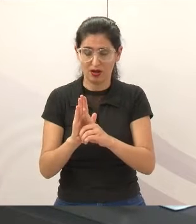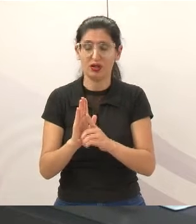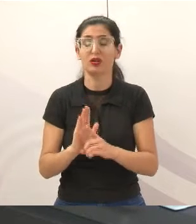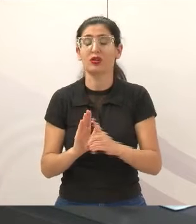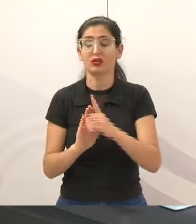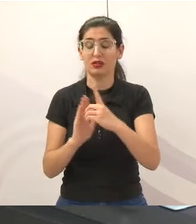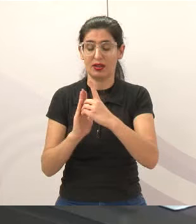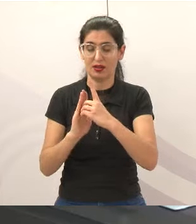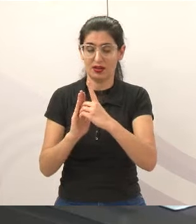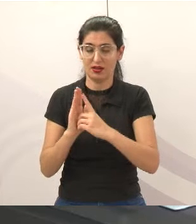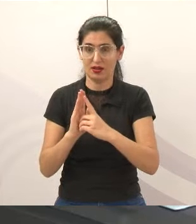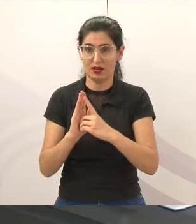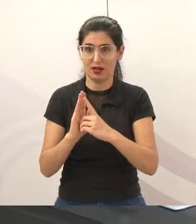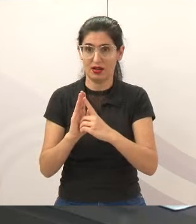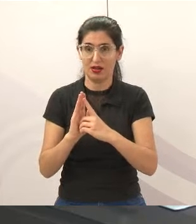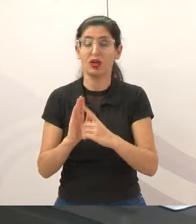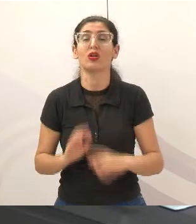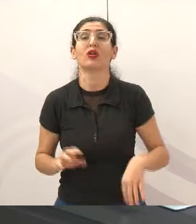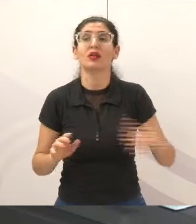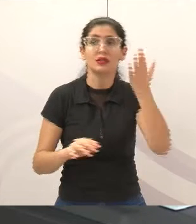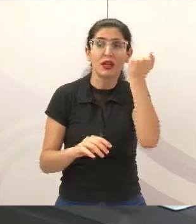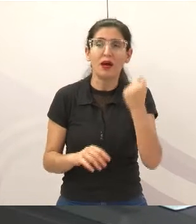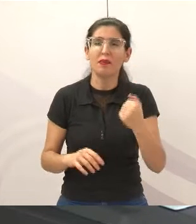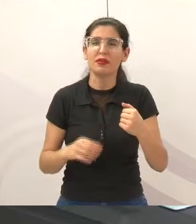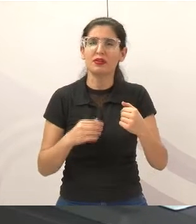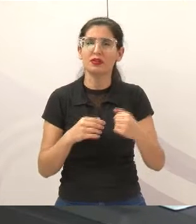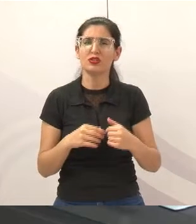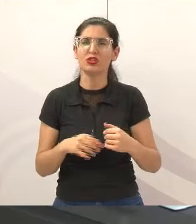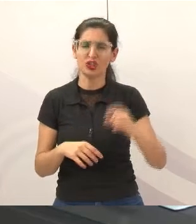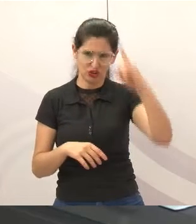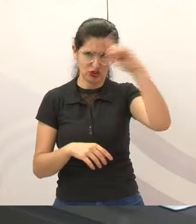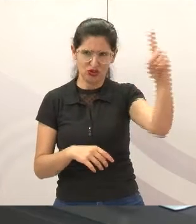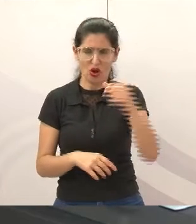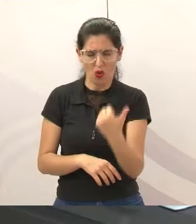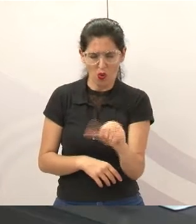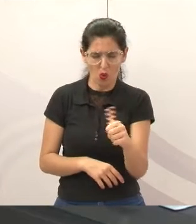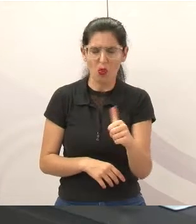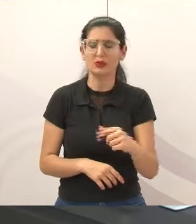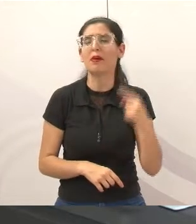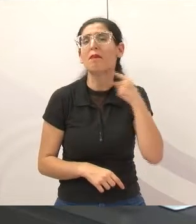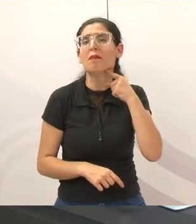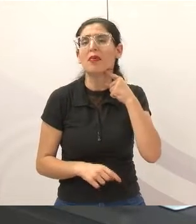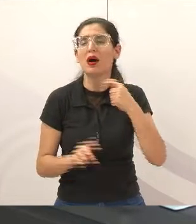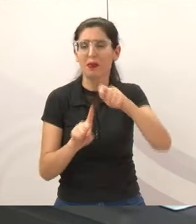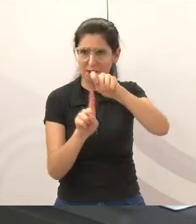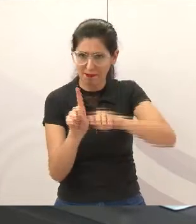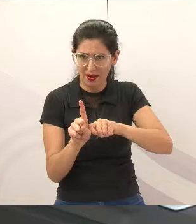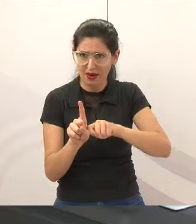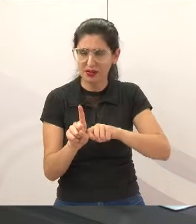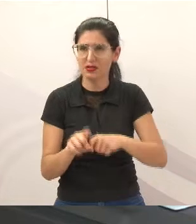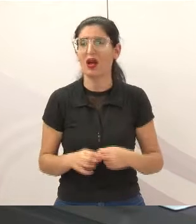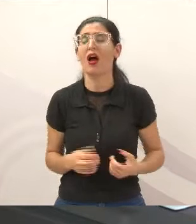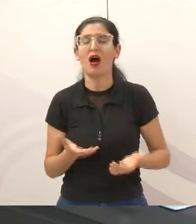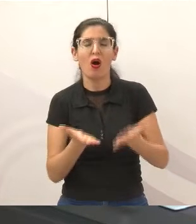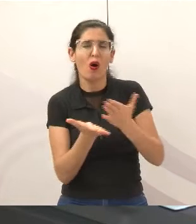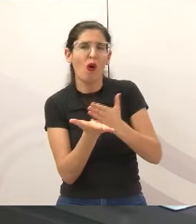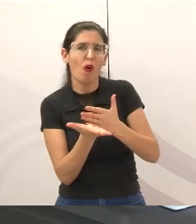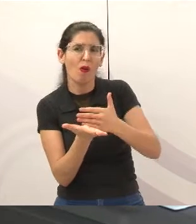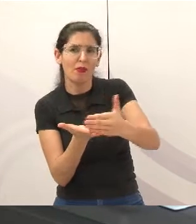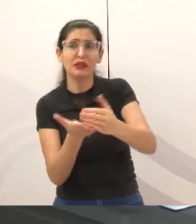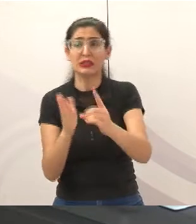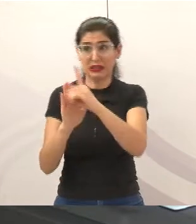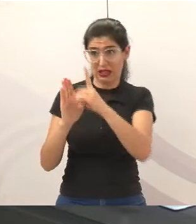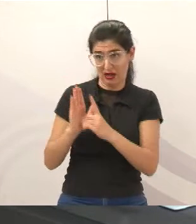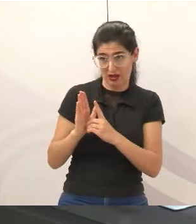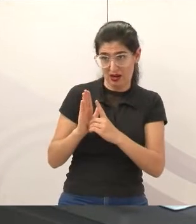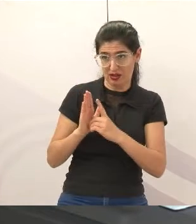esses dias, a partir do dia 11, acredito, já vai tomar as devidas providências e colocar o quê? Colocar um decreto de